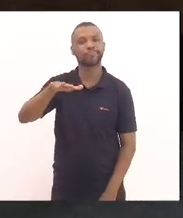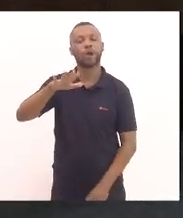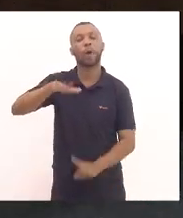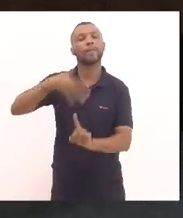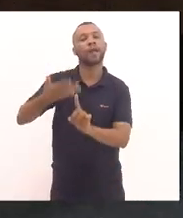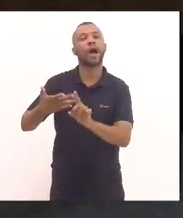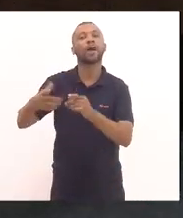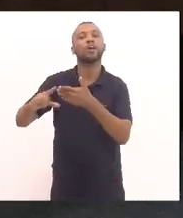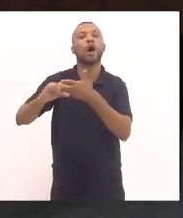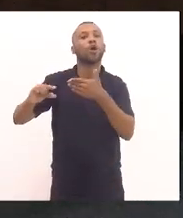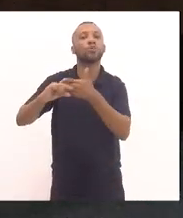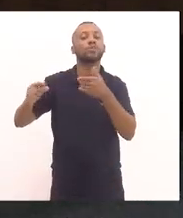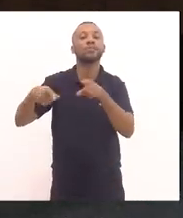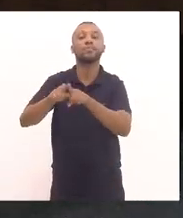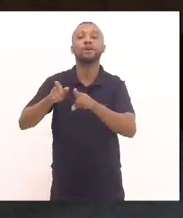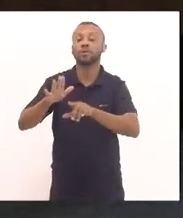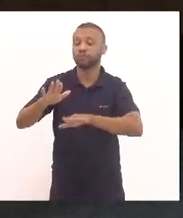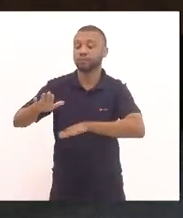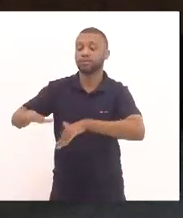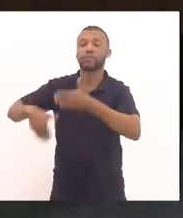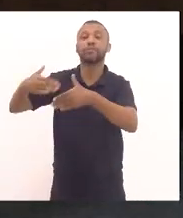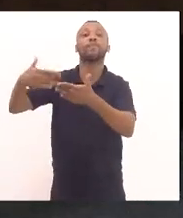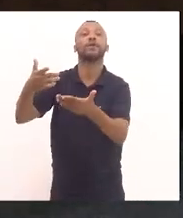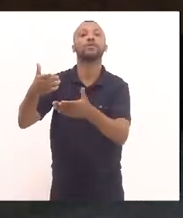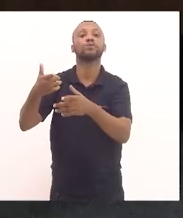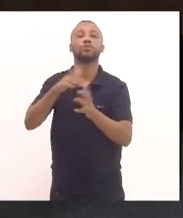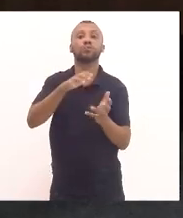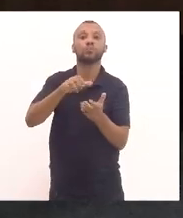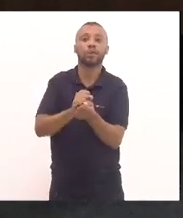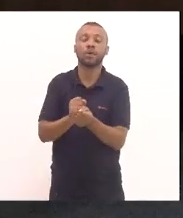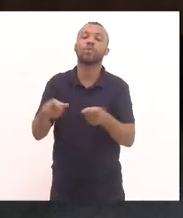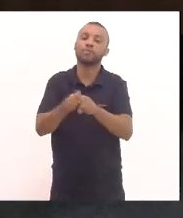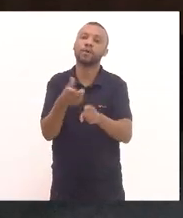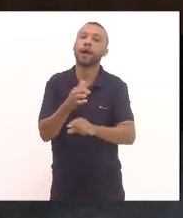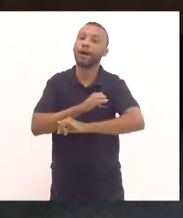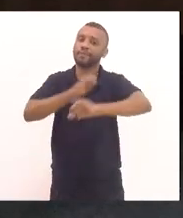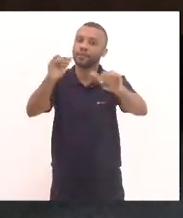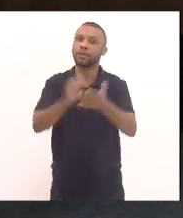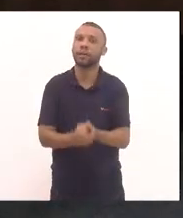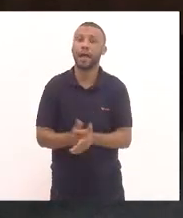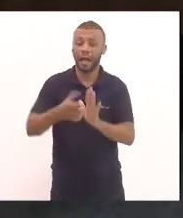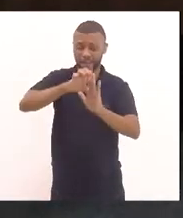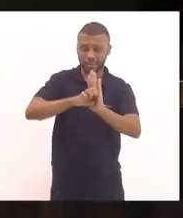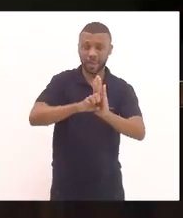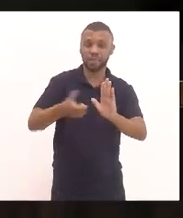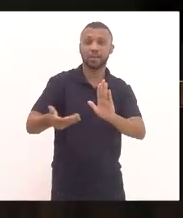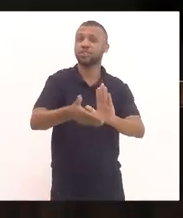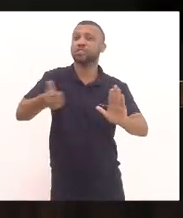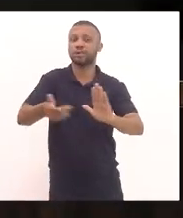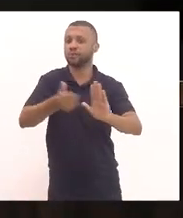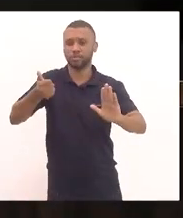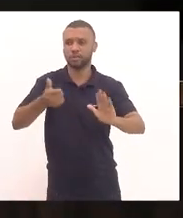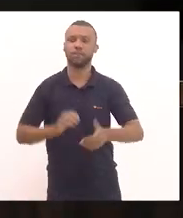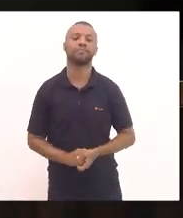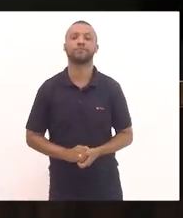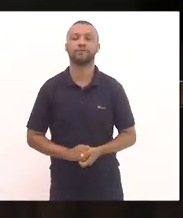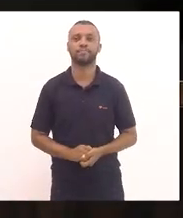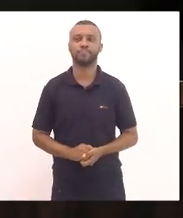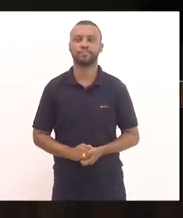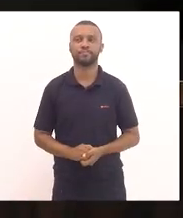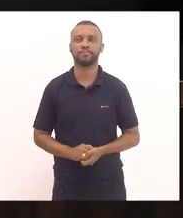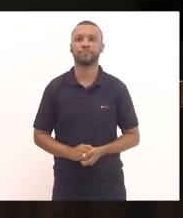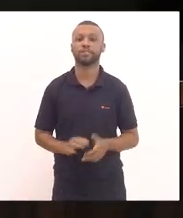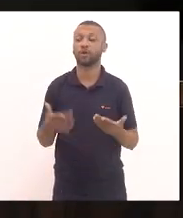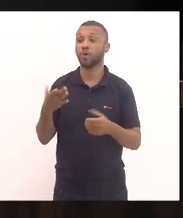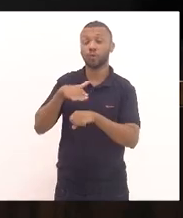ao nosso desenvolvimento sustentável, eu também retiro minhas emendas. Então, eu conversei com o